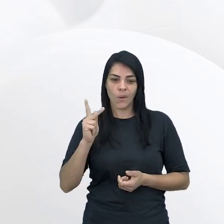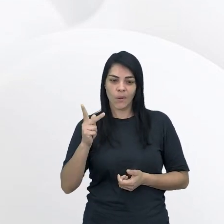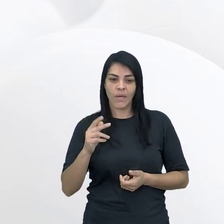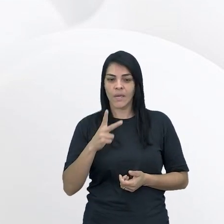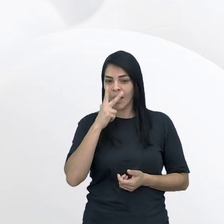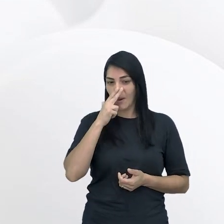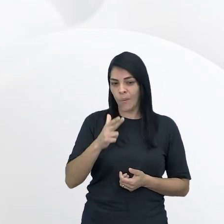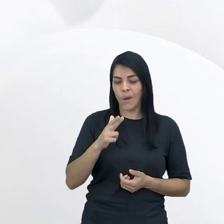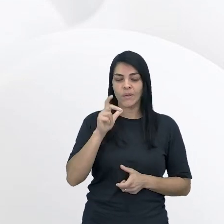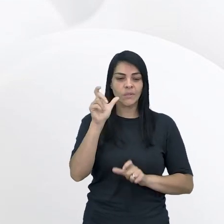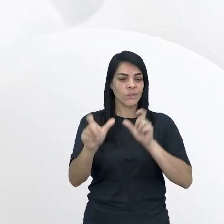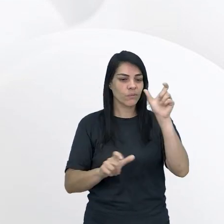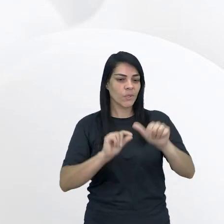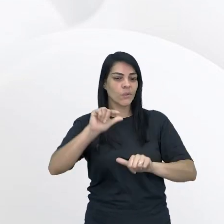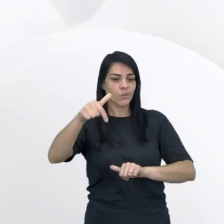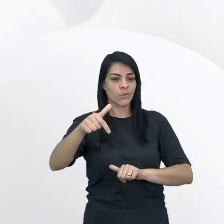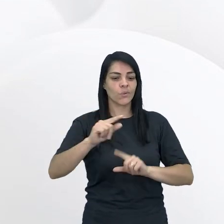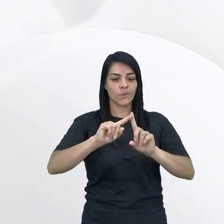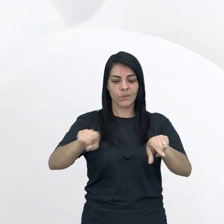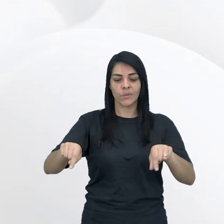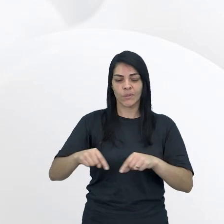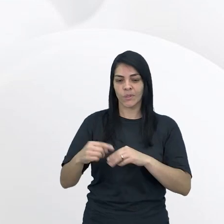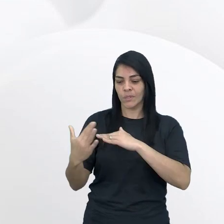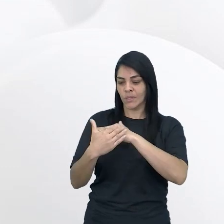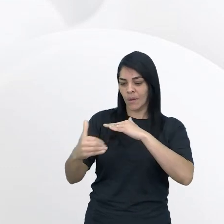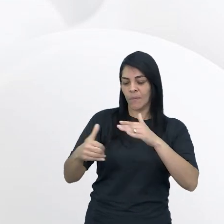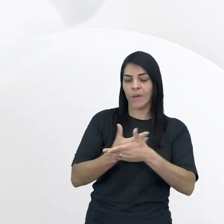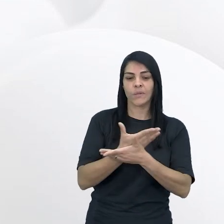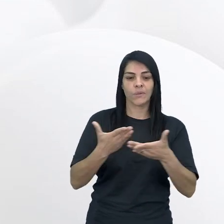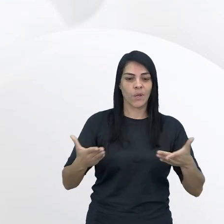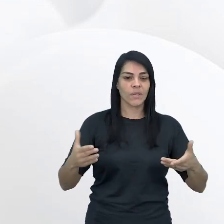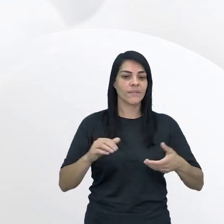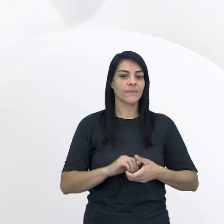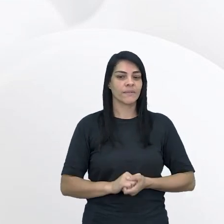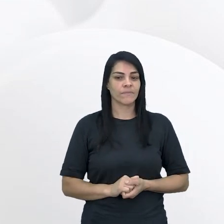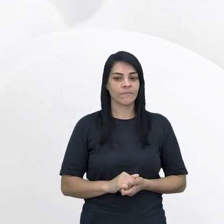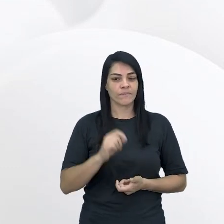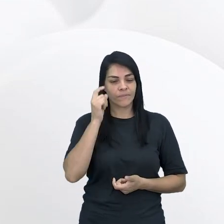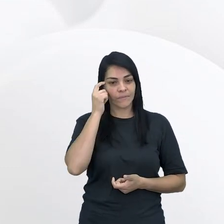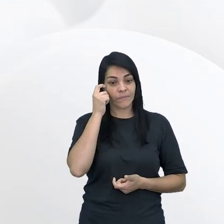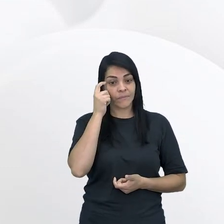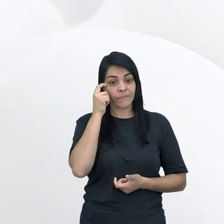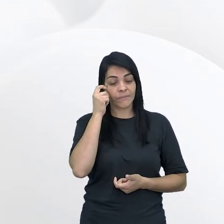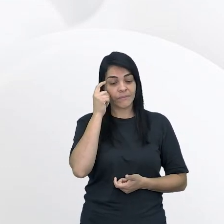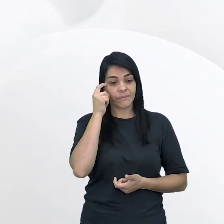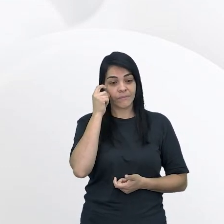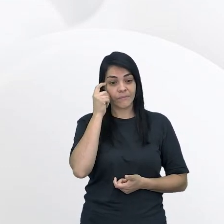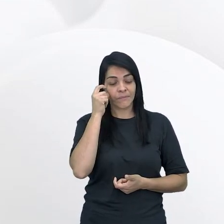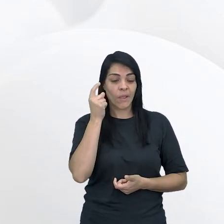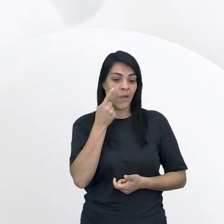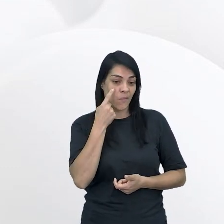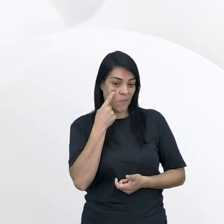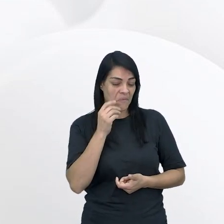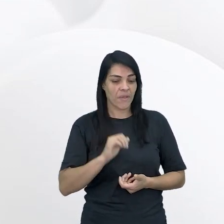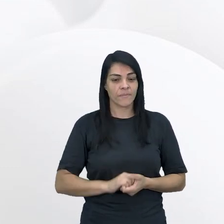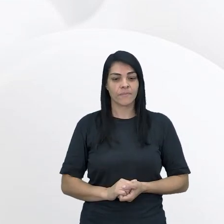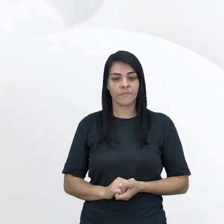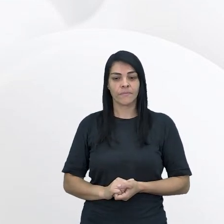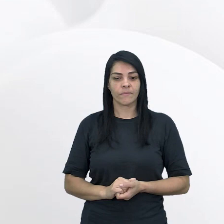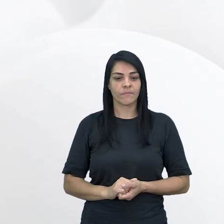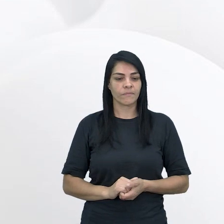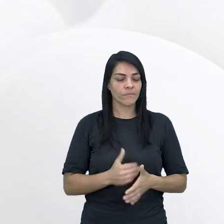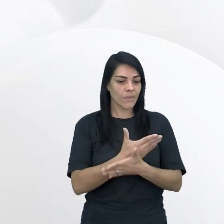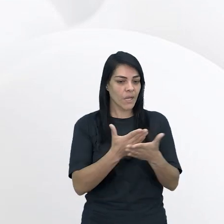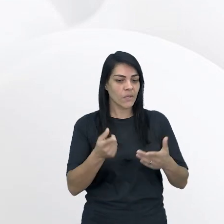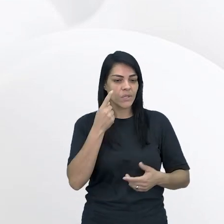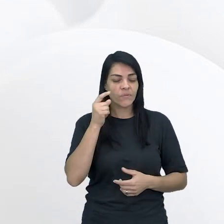que o pessoal lá do outro estúdio está nos chamando. Conversar com o pessoal. Vamos ver aí, para a